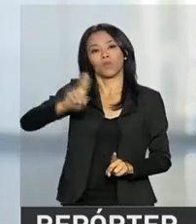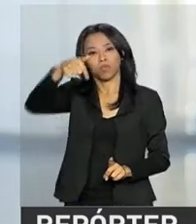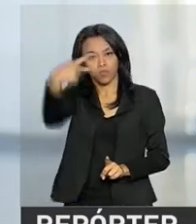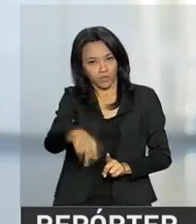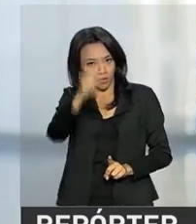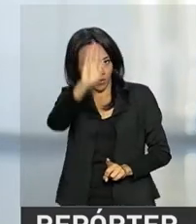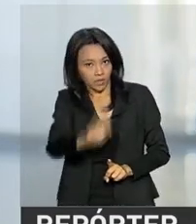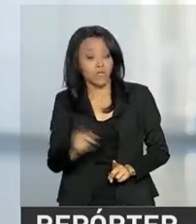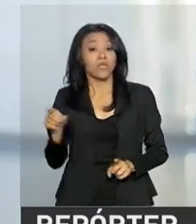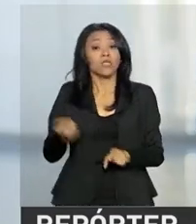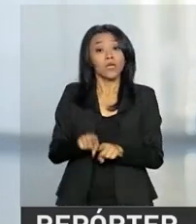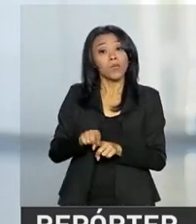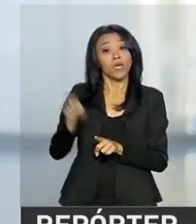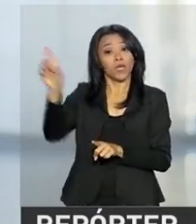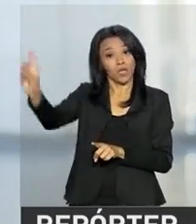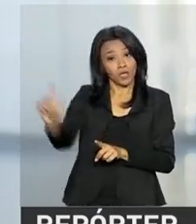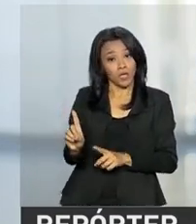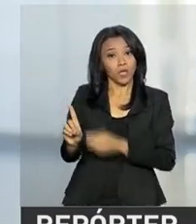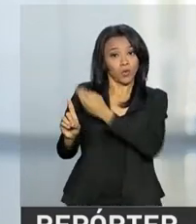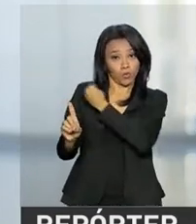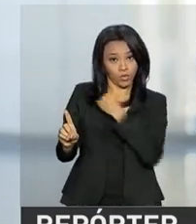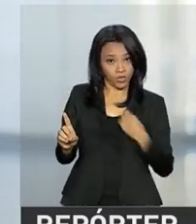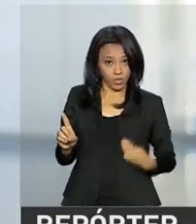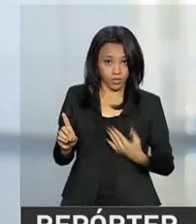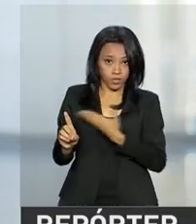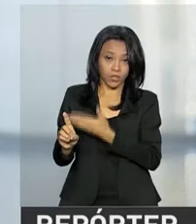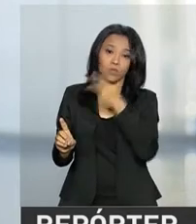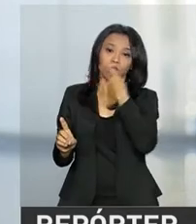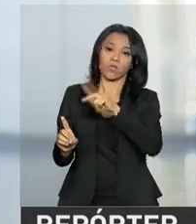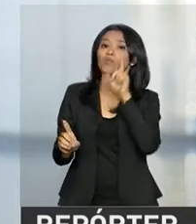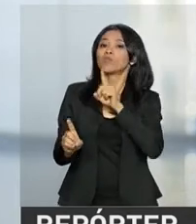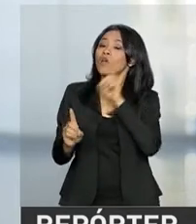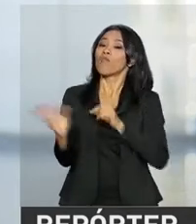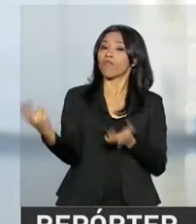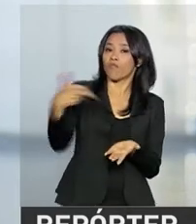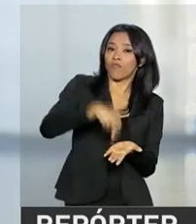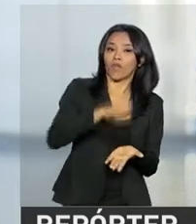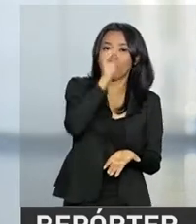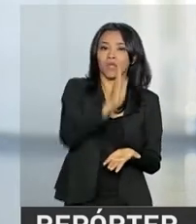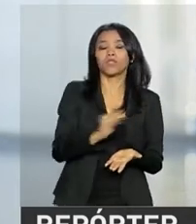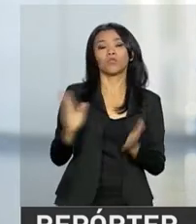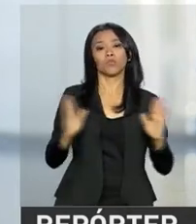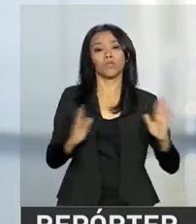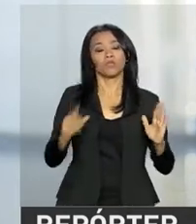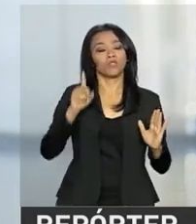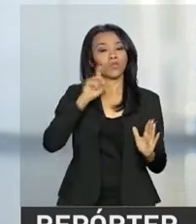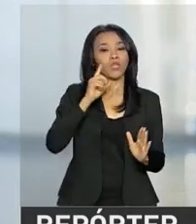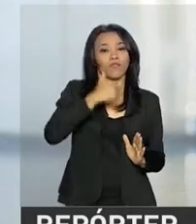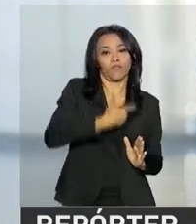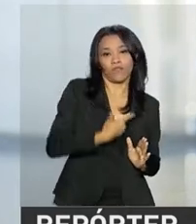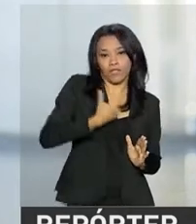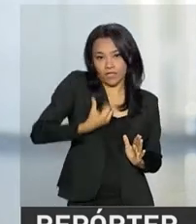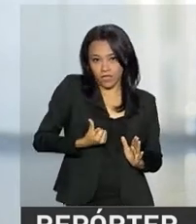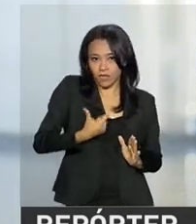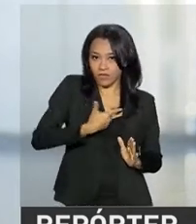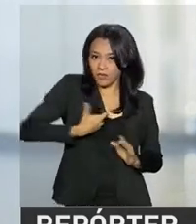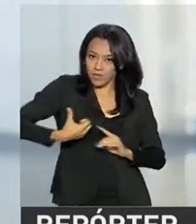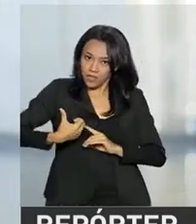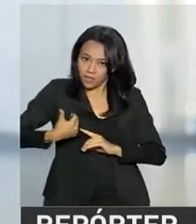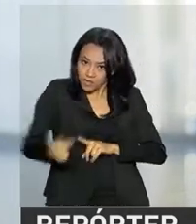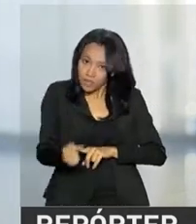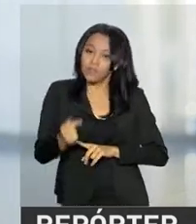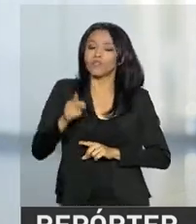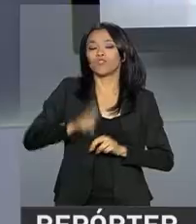dos Estados Unidos, Mike Spencer, virá ao Brasil nos dias 26 e 27 de junho. Volto com você no